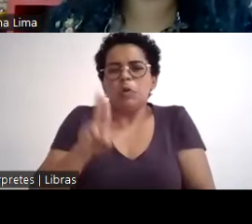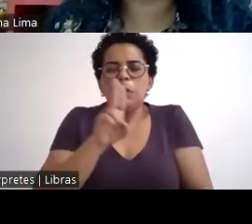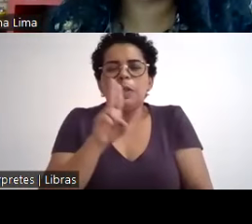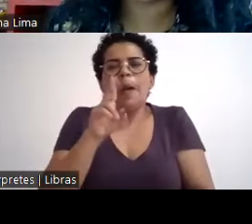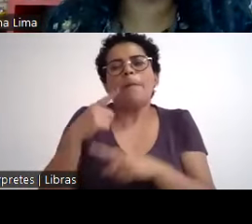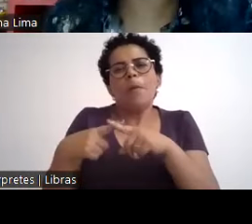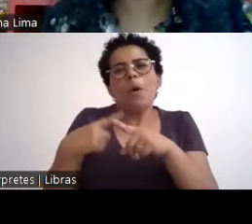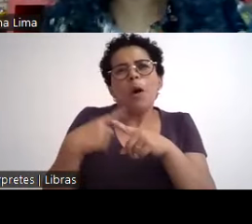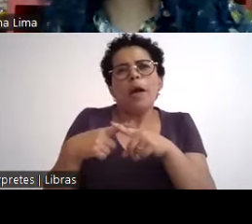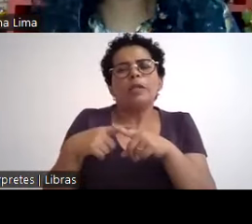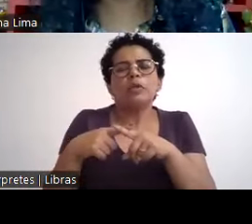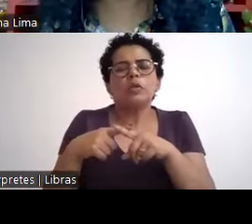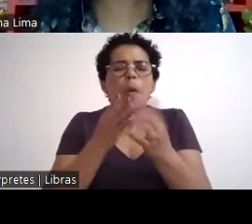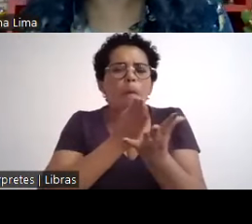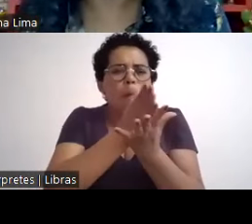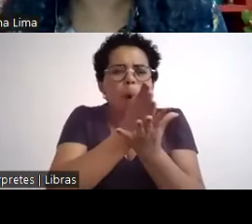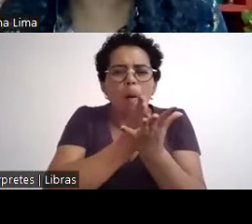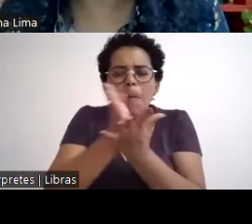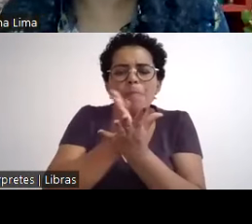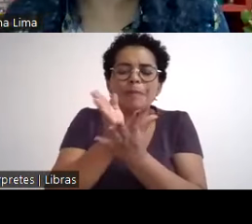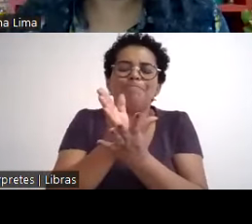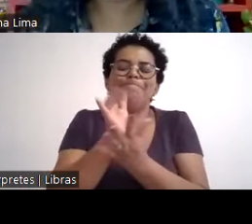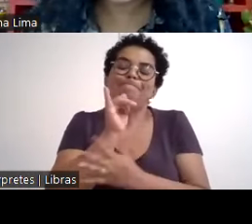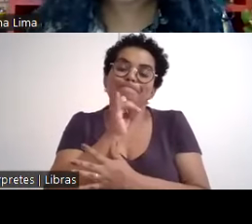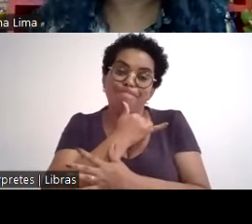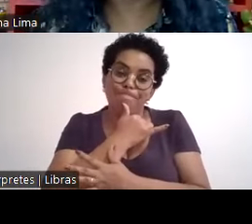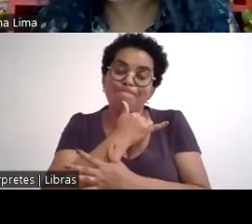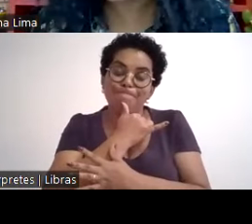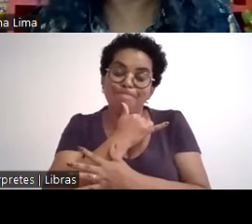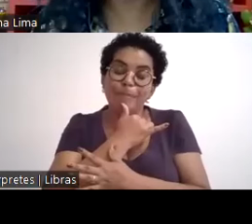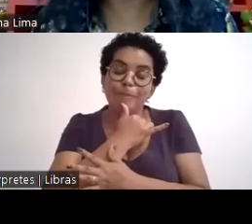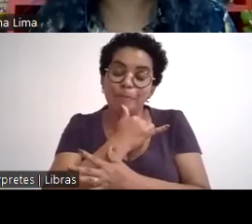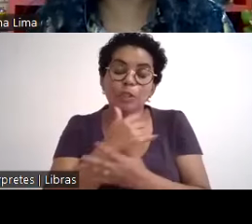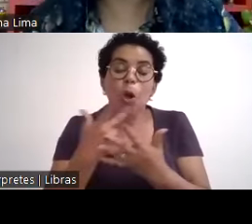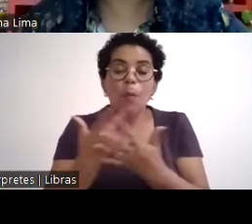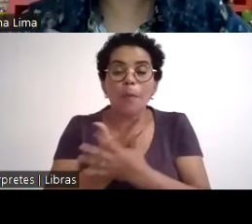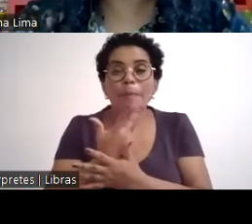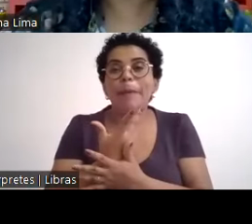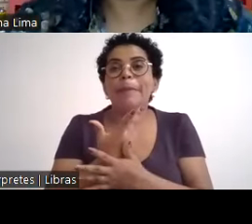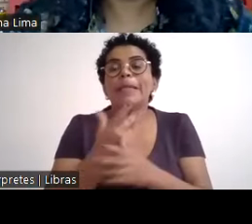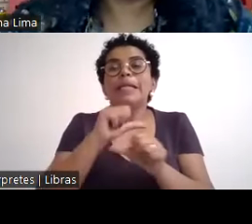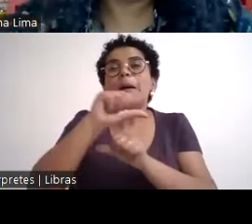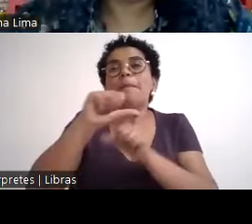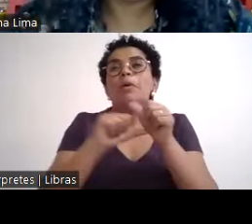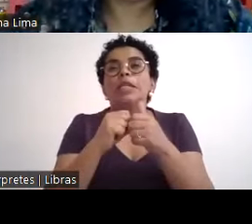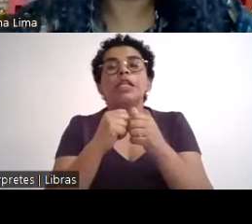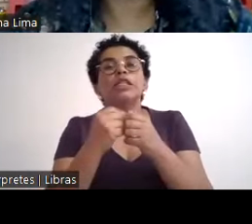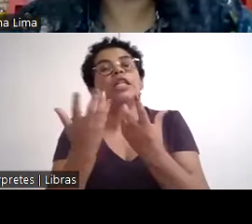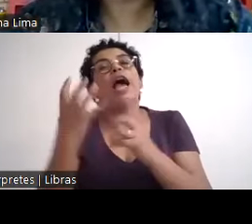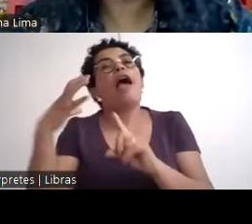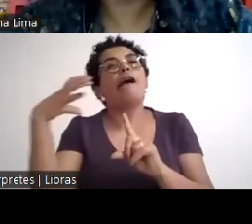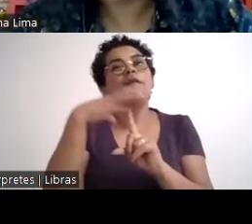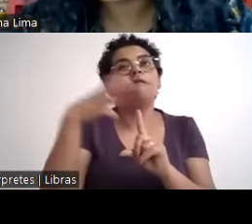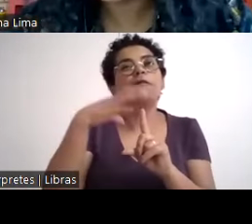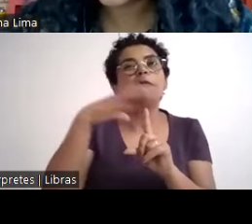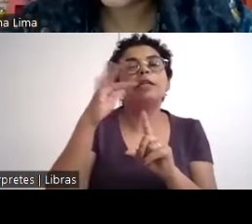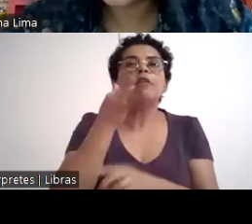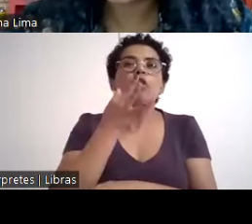de viabilização, infelizmente reflexo da colonização e da forma como essas culturas